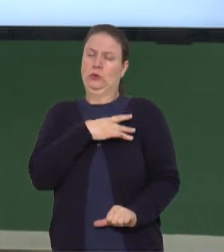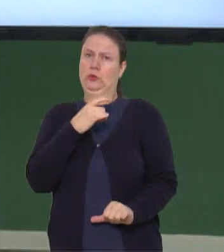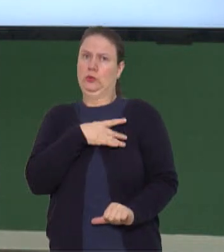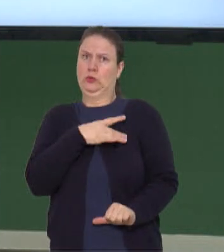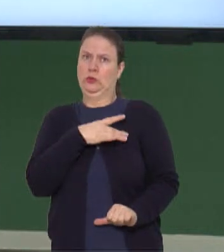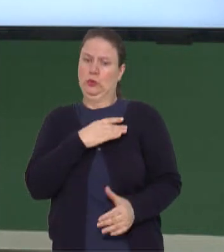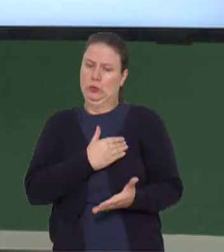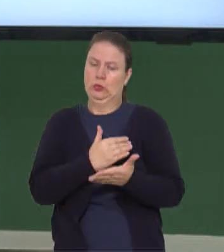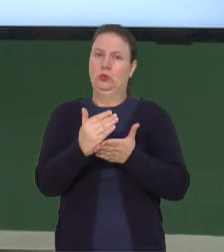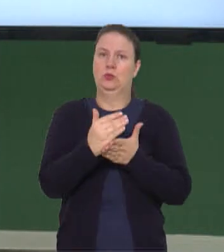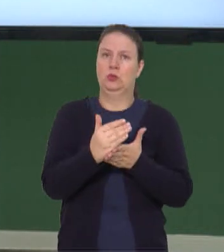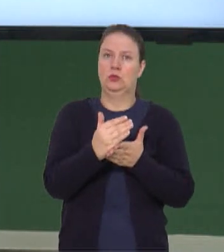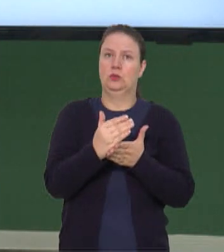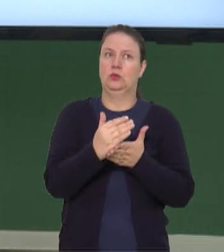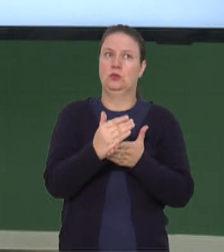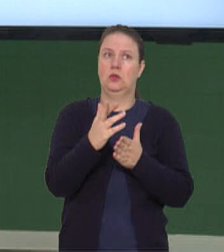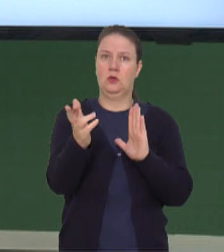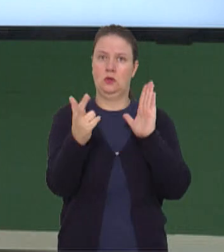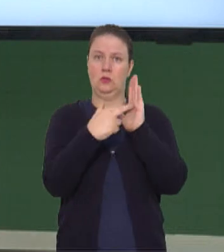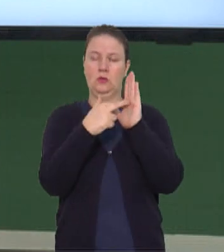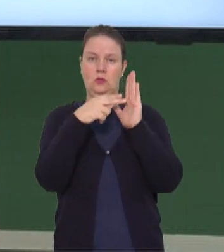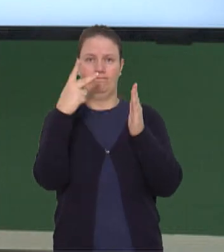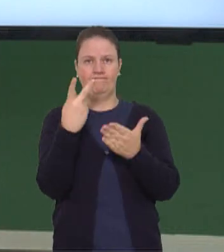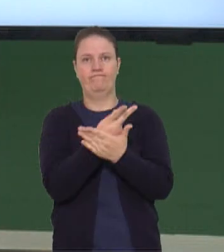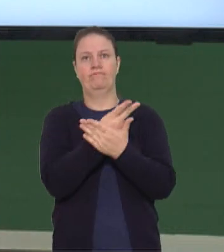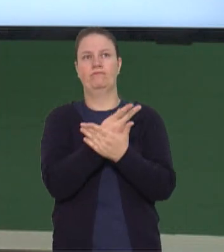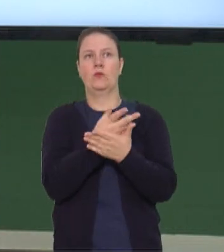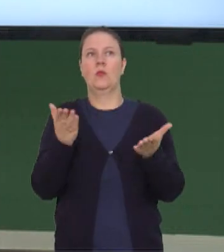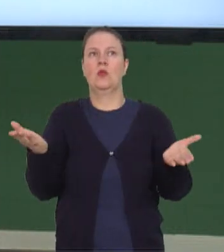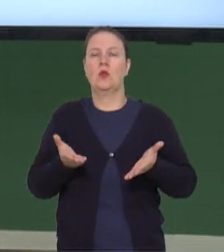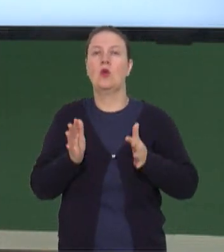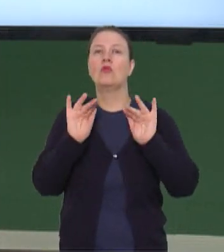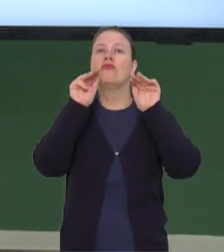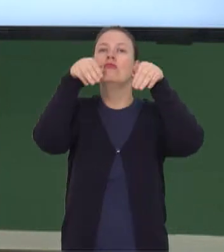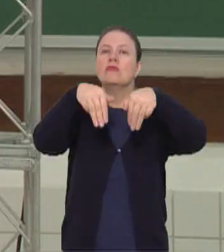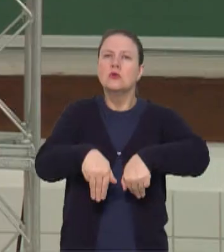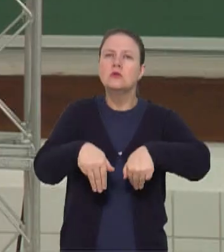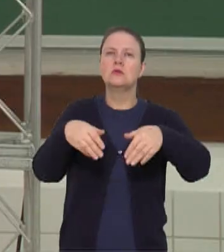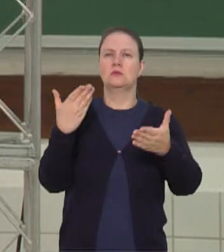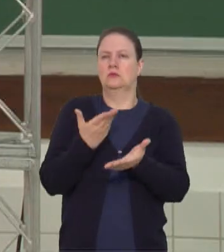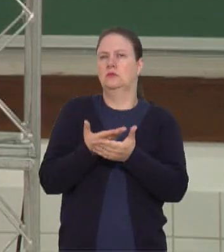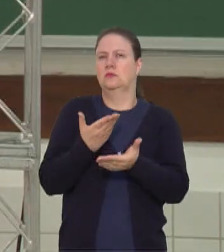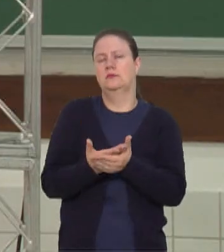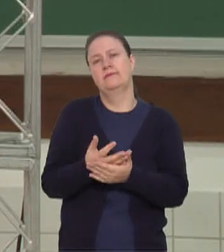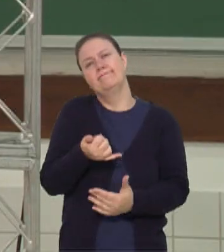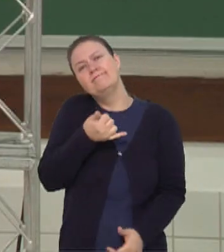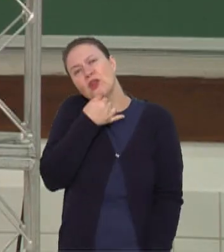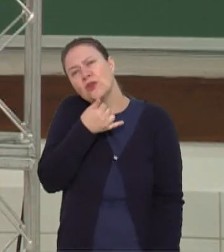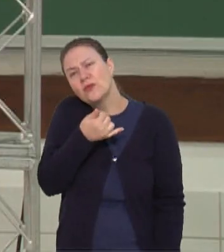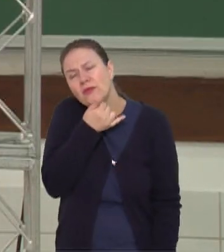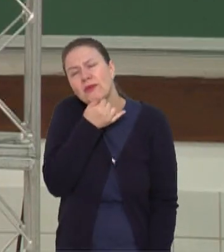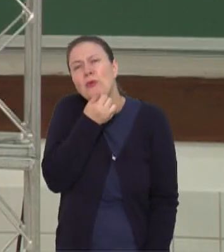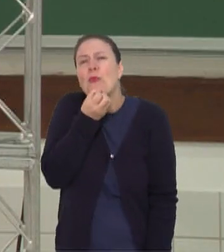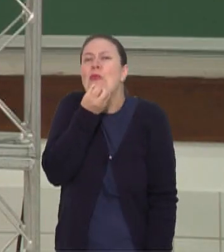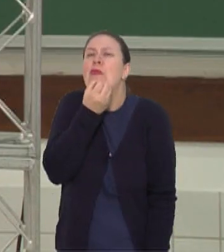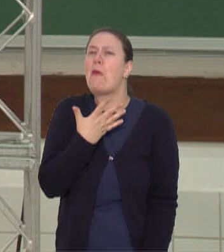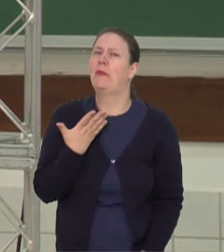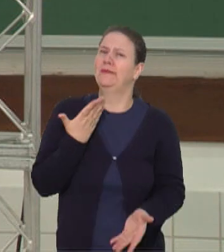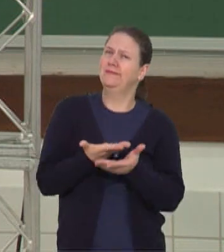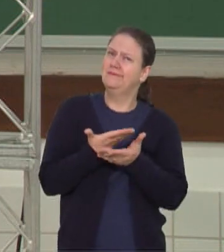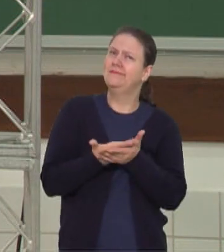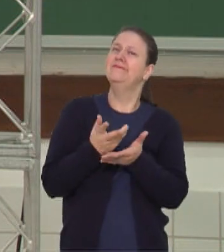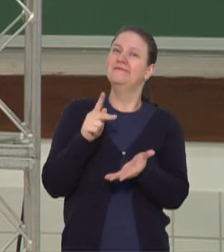isso que a alternativa está incorreta. Agora a gente entra na reta final da aula de hoje, infelizmente, porque estava muito boa essa aula,